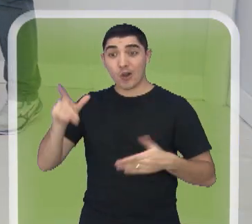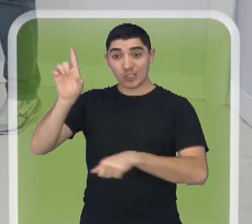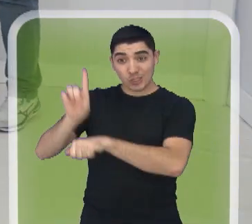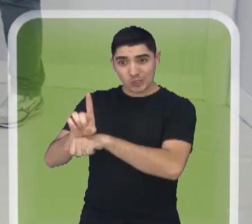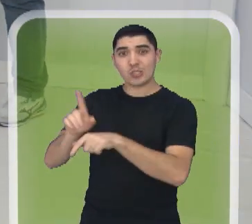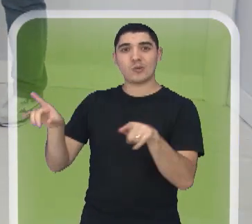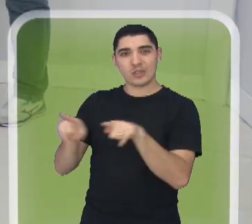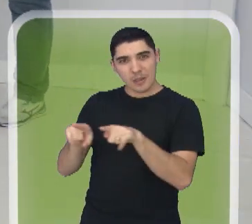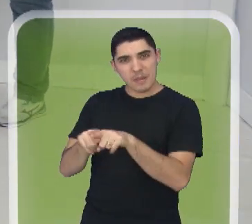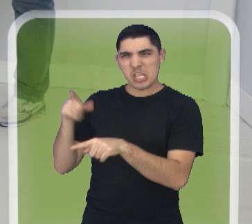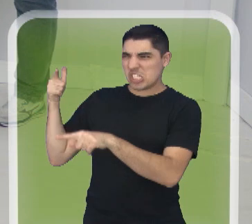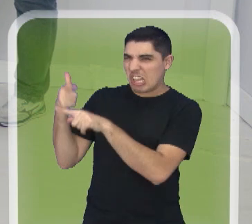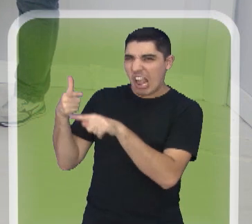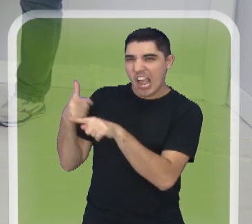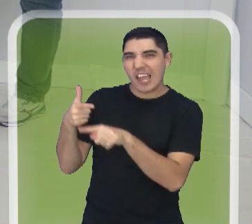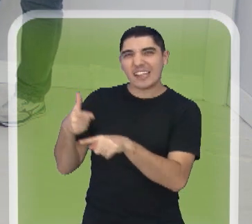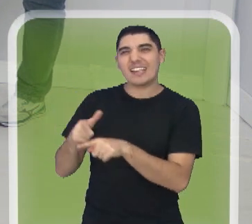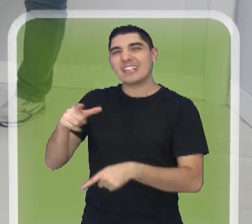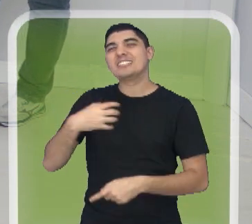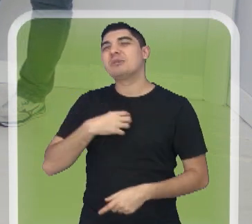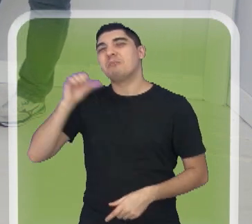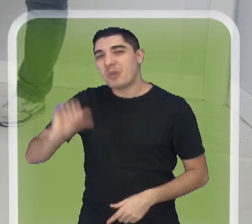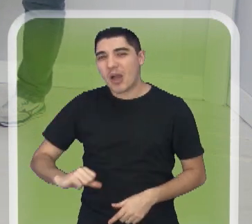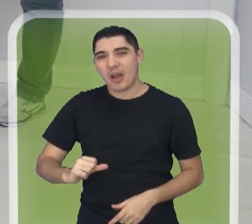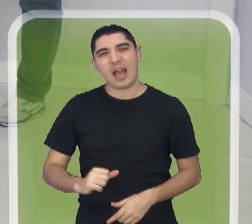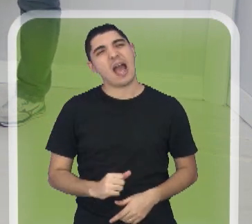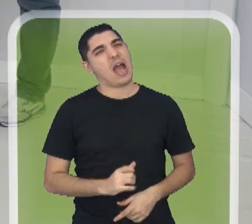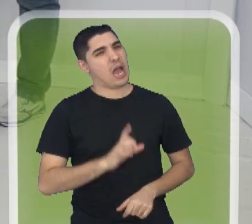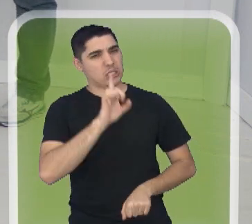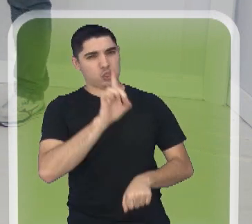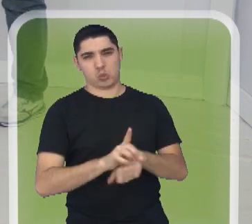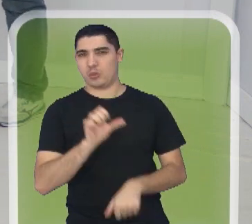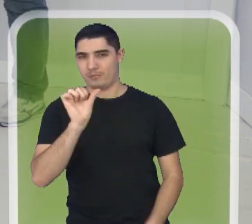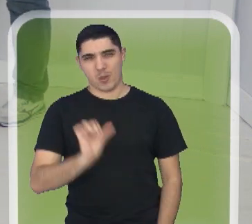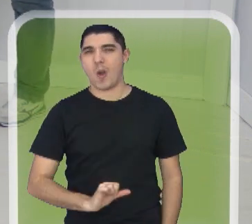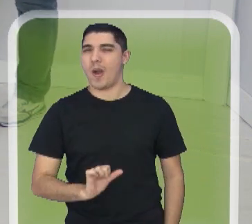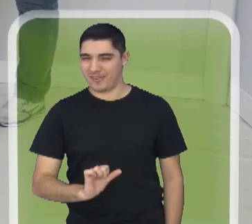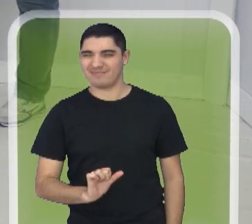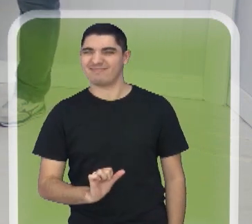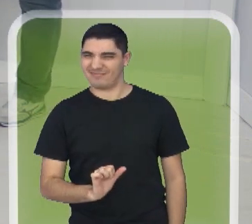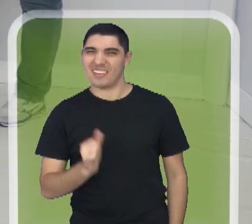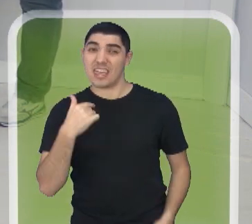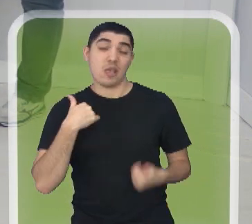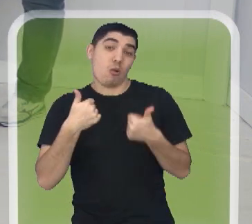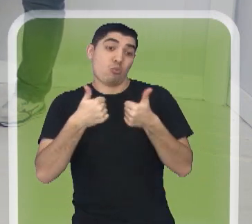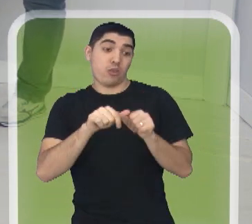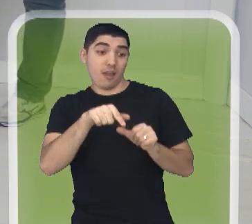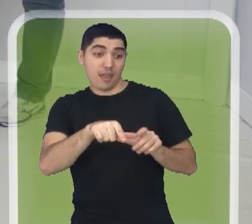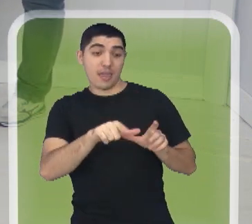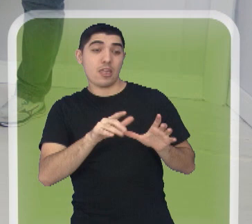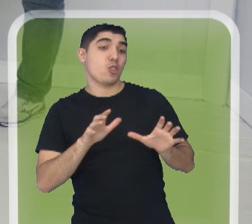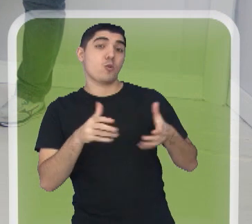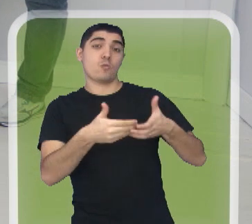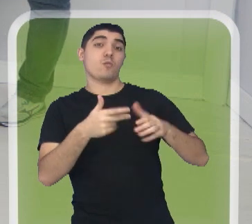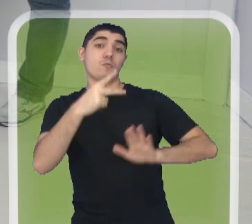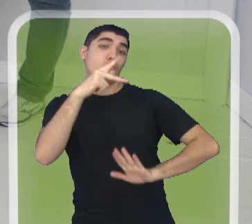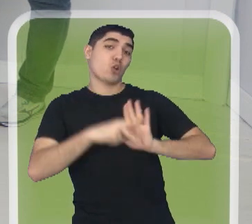que é pior? Fui xingado também. O que é pior? Como diretor é pior, né? Como você está ali na frente de um projeto